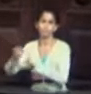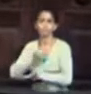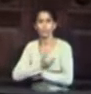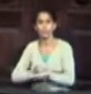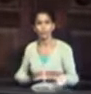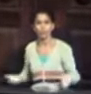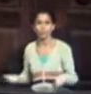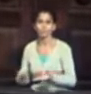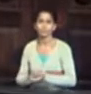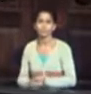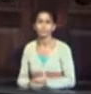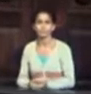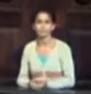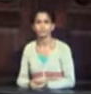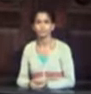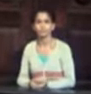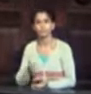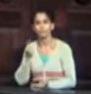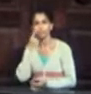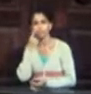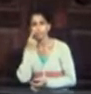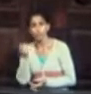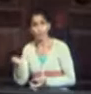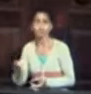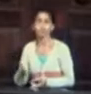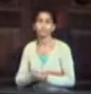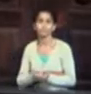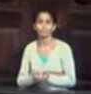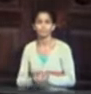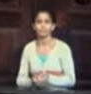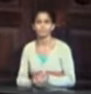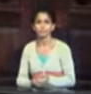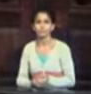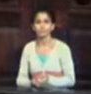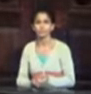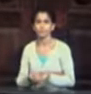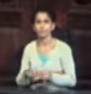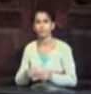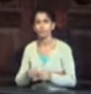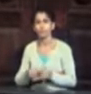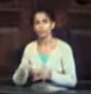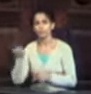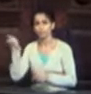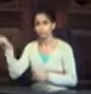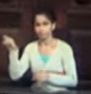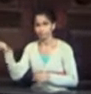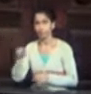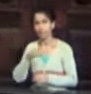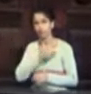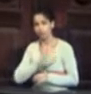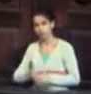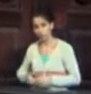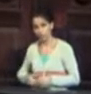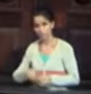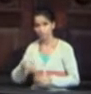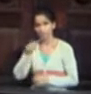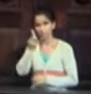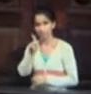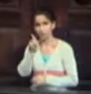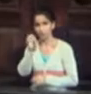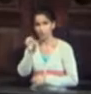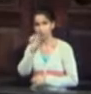receita. Eu estou vendo, senhor presidente, que para o governador Pezão